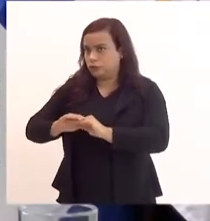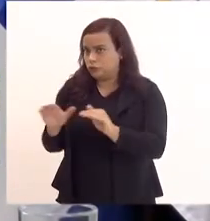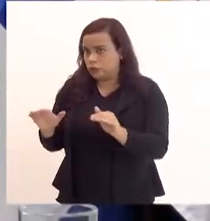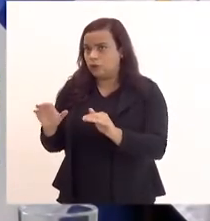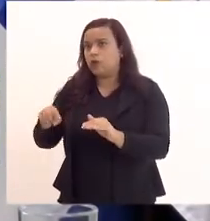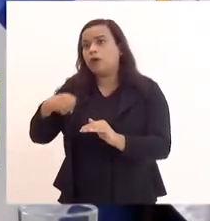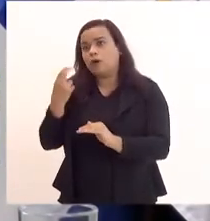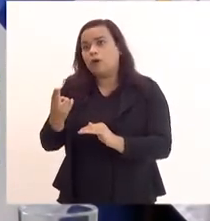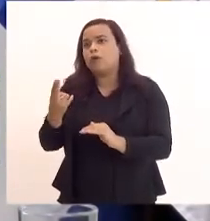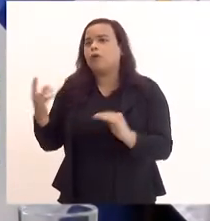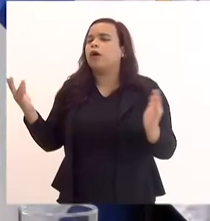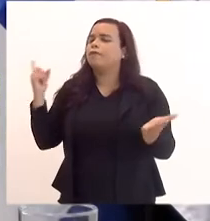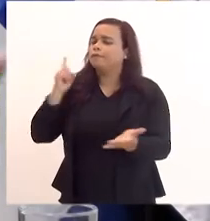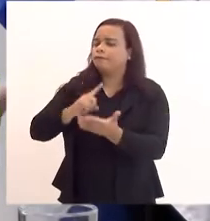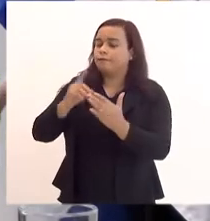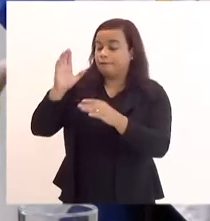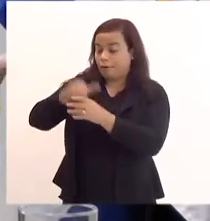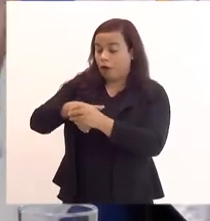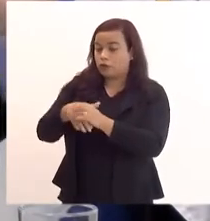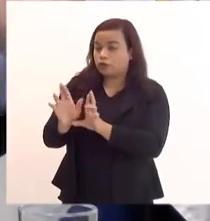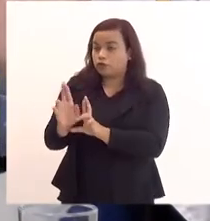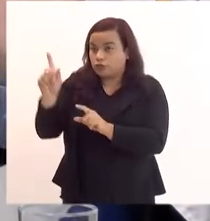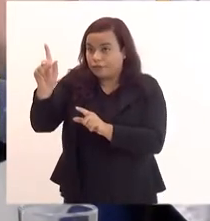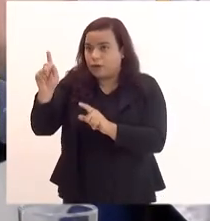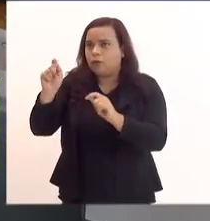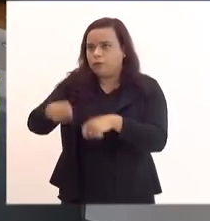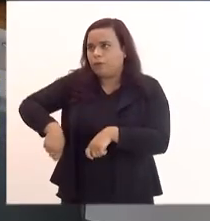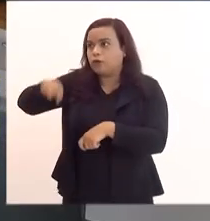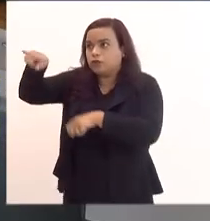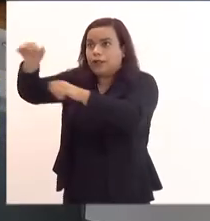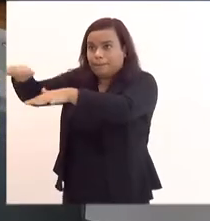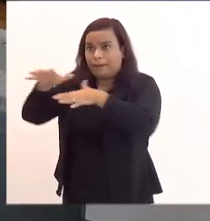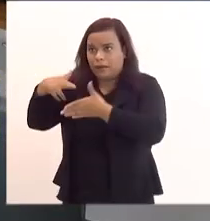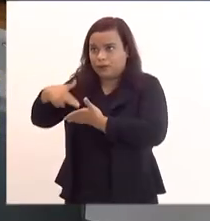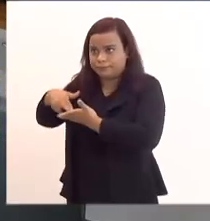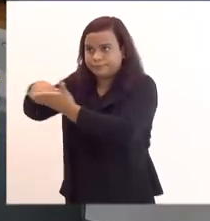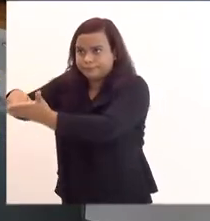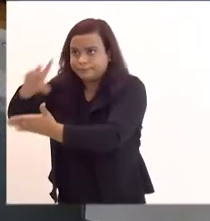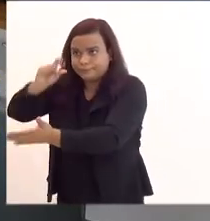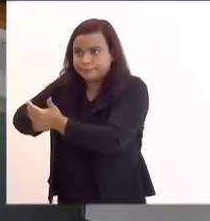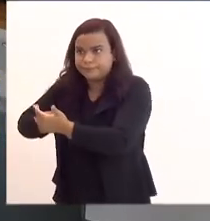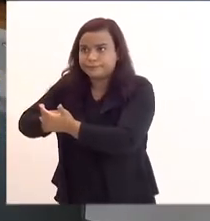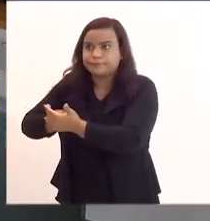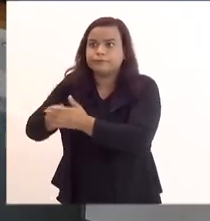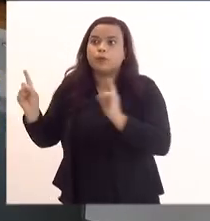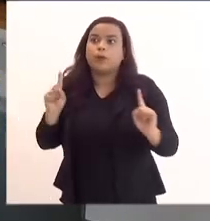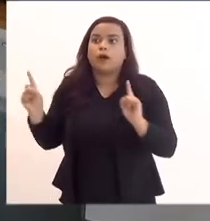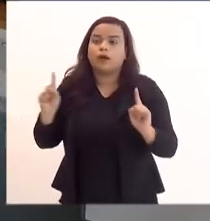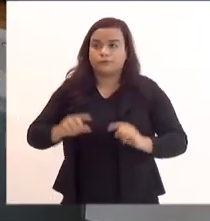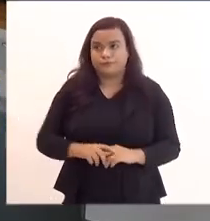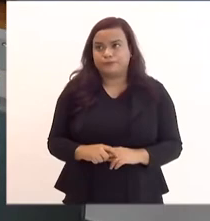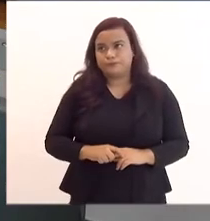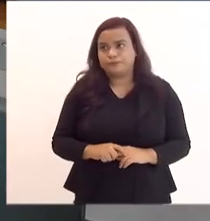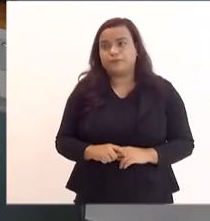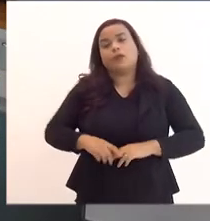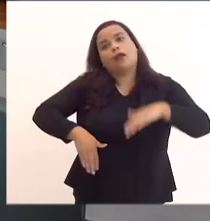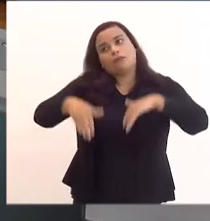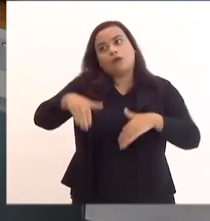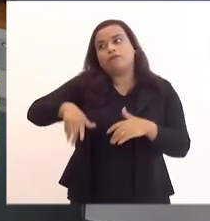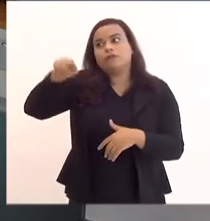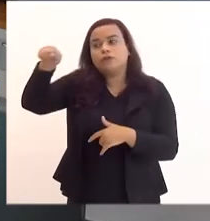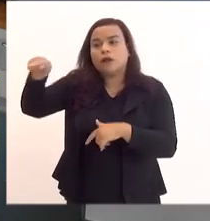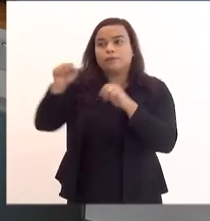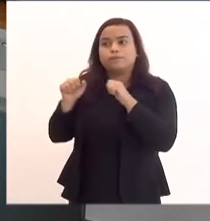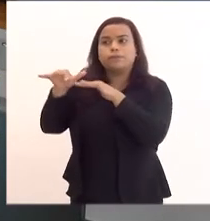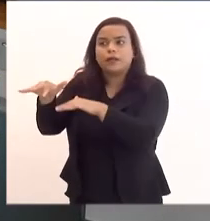voto divergente, pode o plenário deliberar? Que talvez sendo o plenário possível de deliberar, a forma